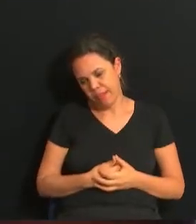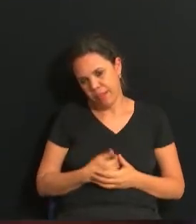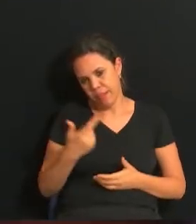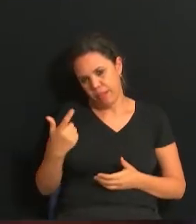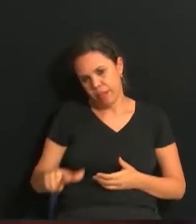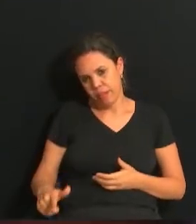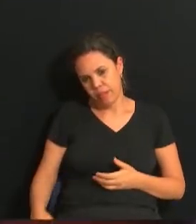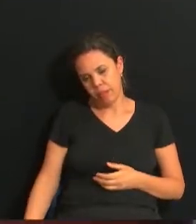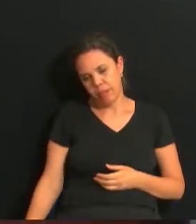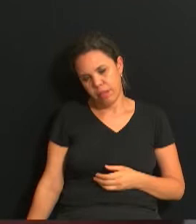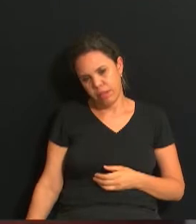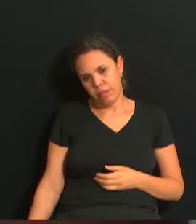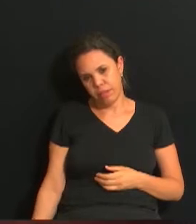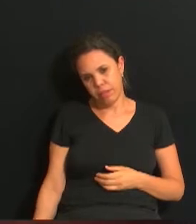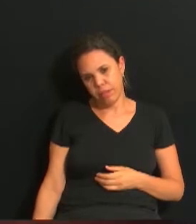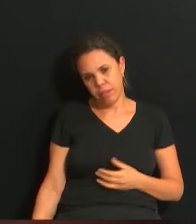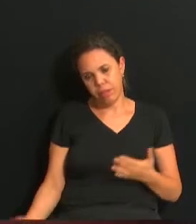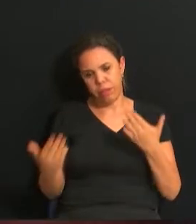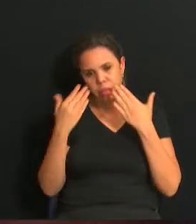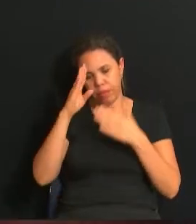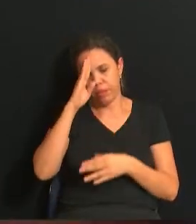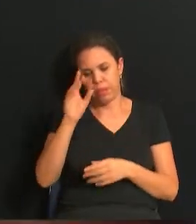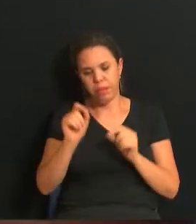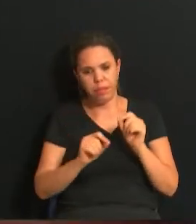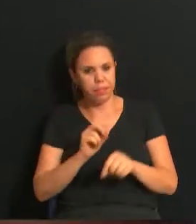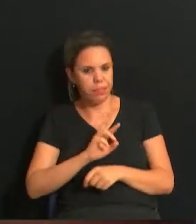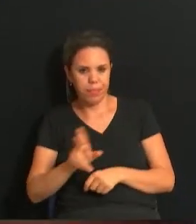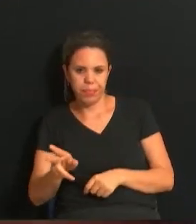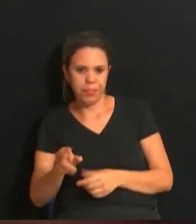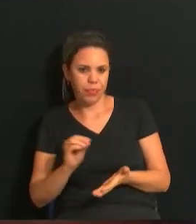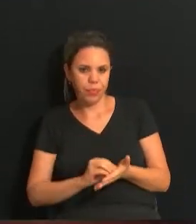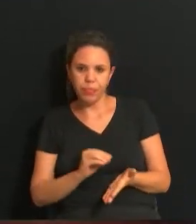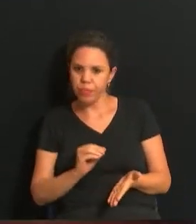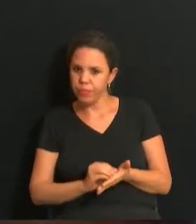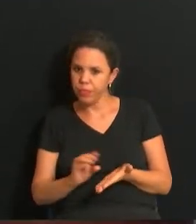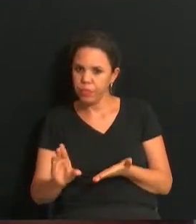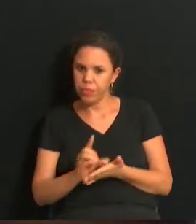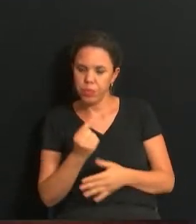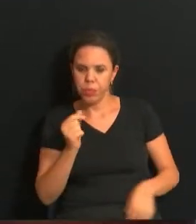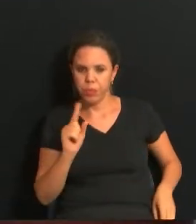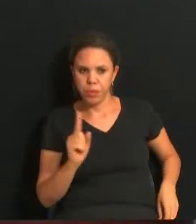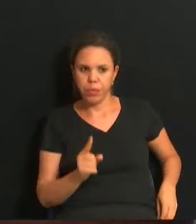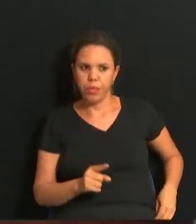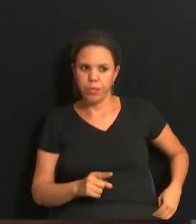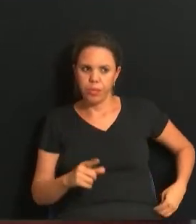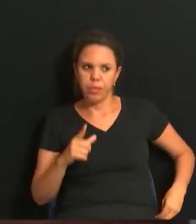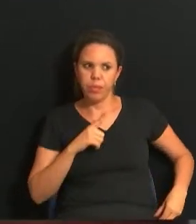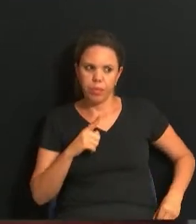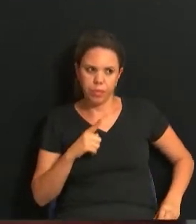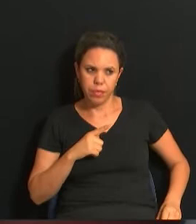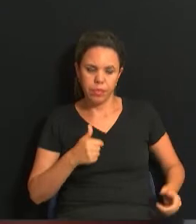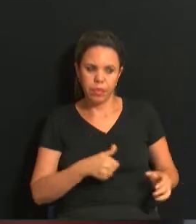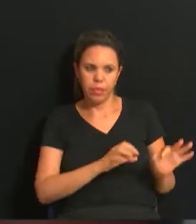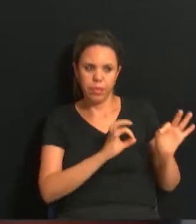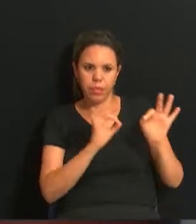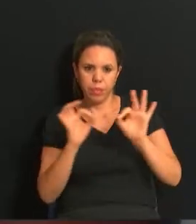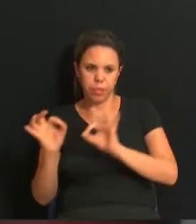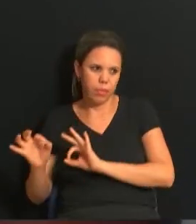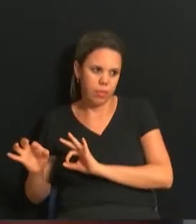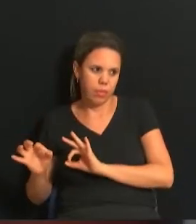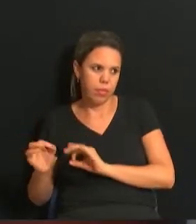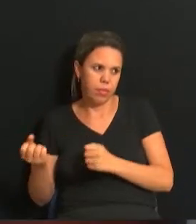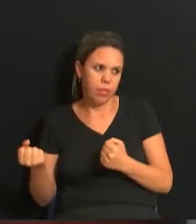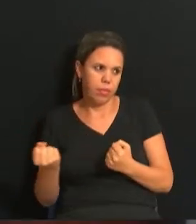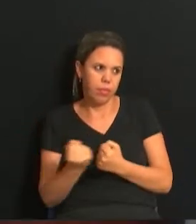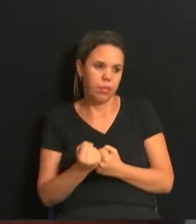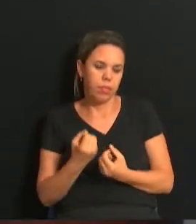vez, destacar que não é por falta de recursos, né? A gente tem acompanhado, a gente acompanhou como é